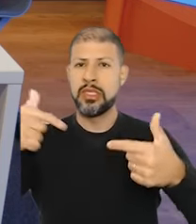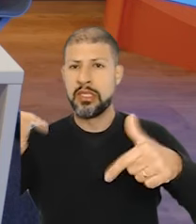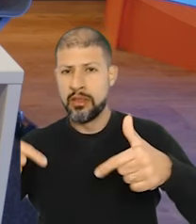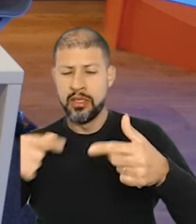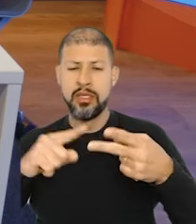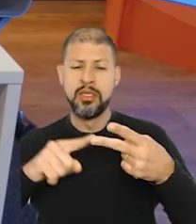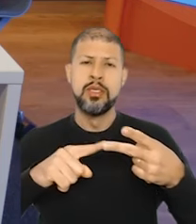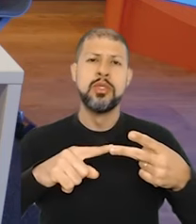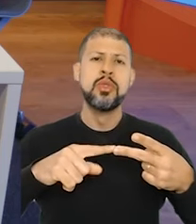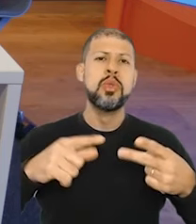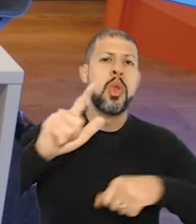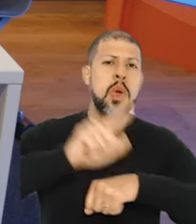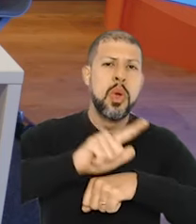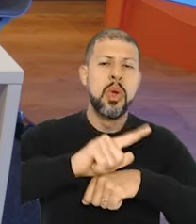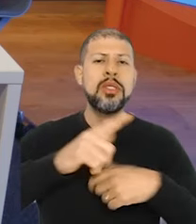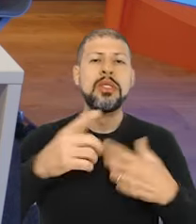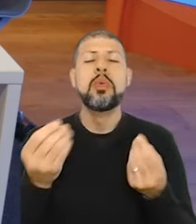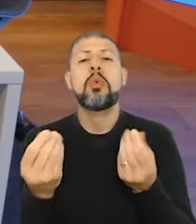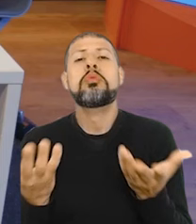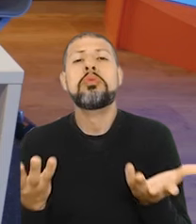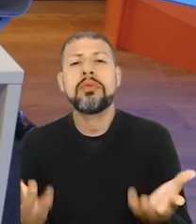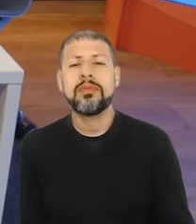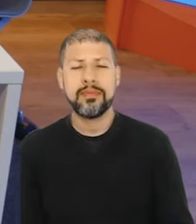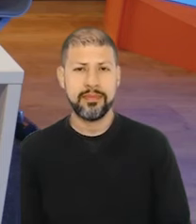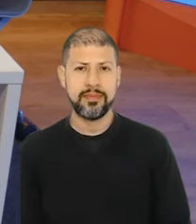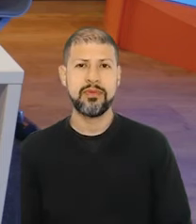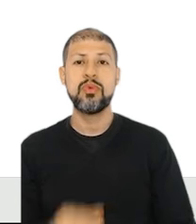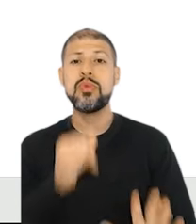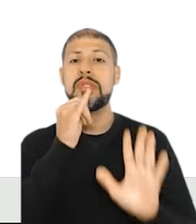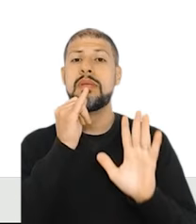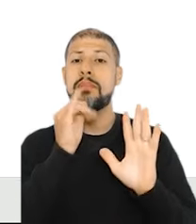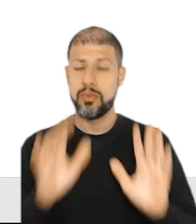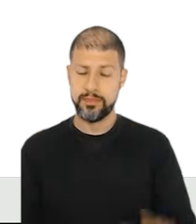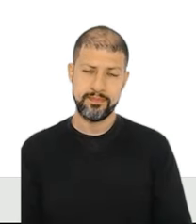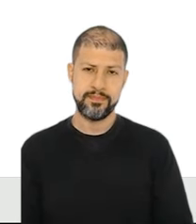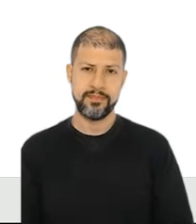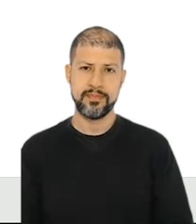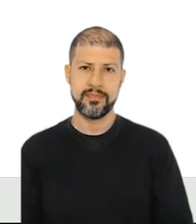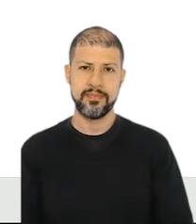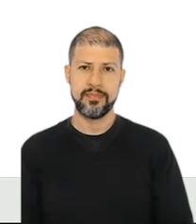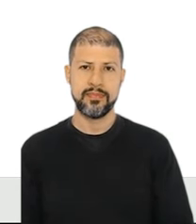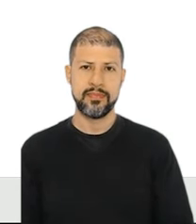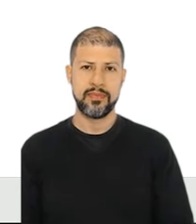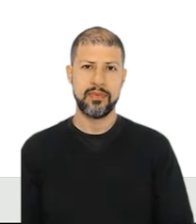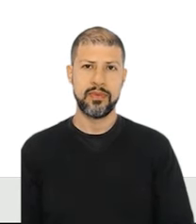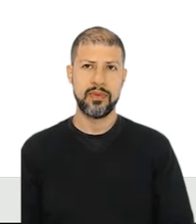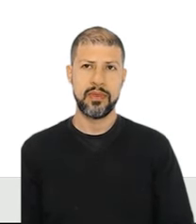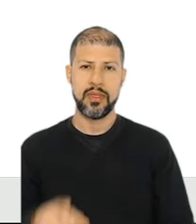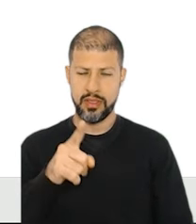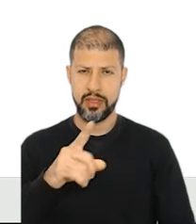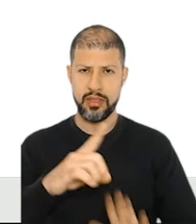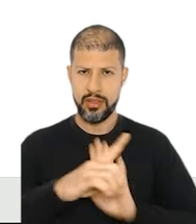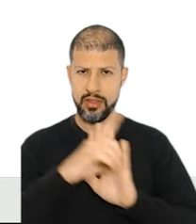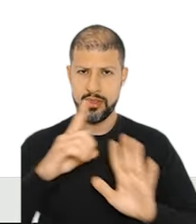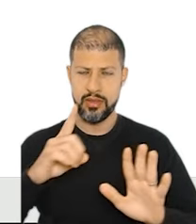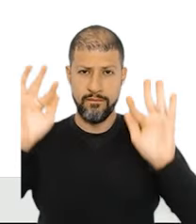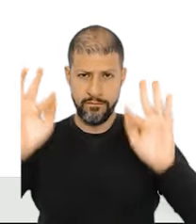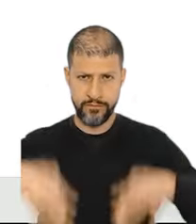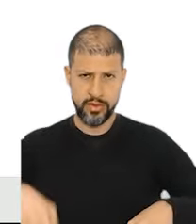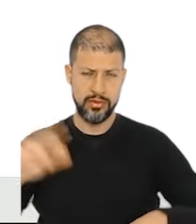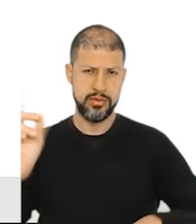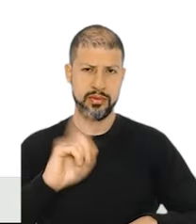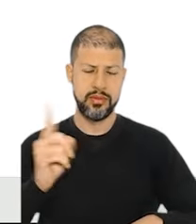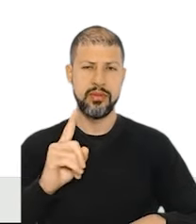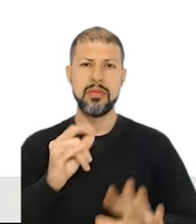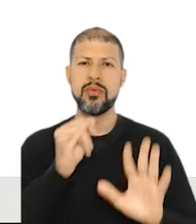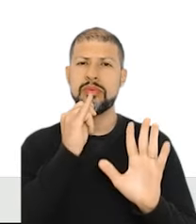né como é que fica isso vamos fazer aqui uma simulação é E vai ser eu não vou concluir a declaração naturalmente mas vamos simular